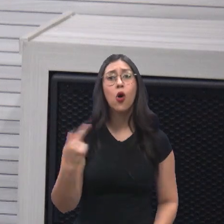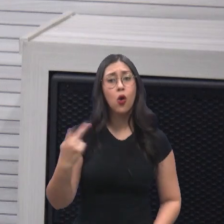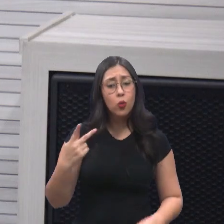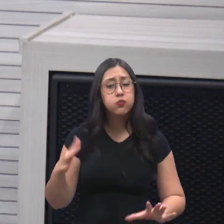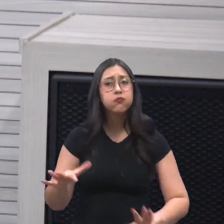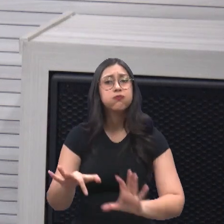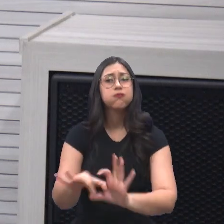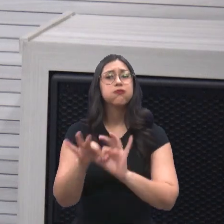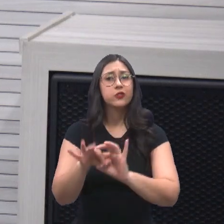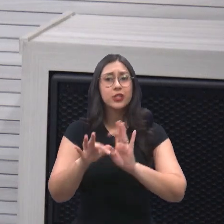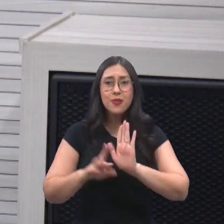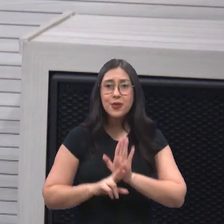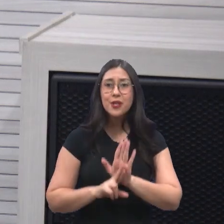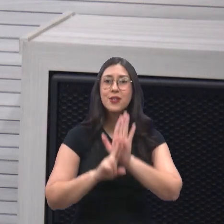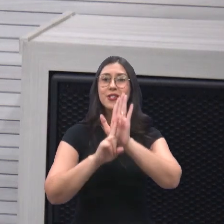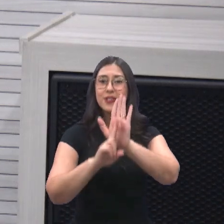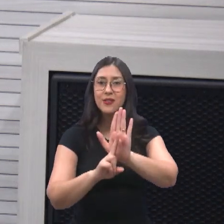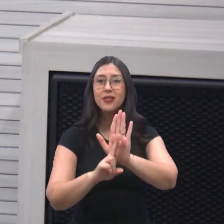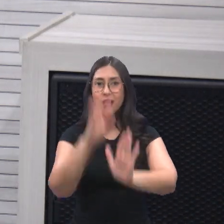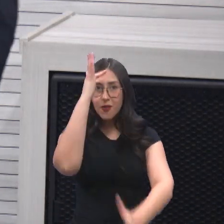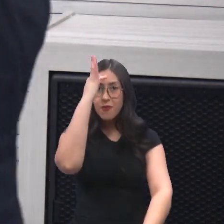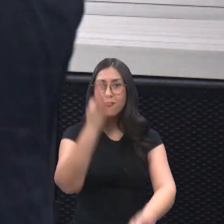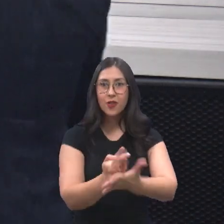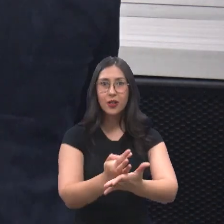para representar a nossa fé.